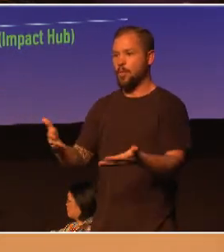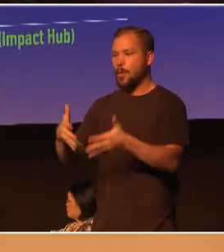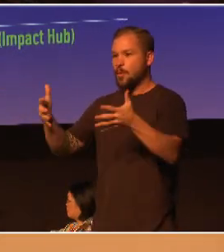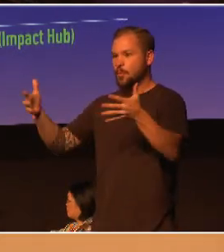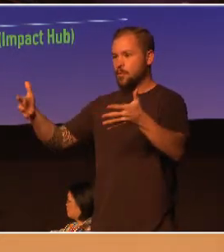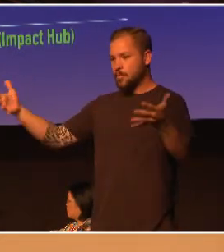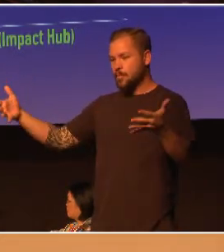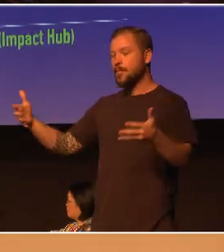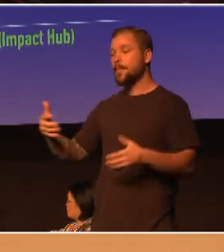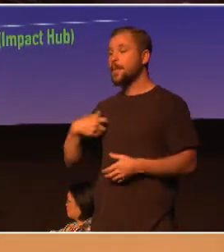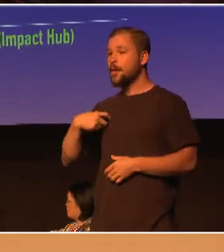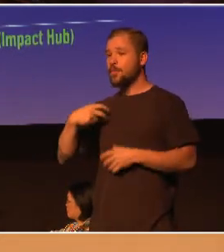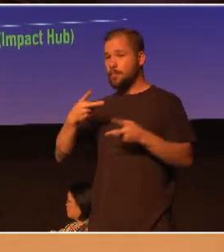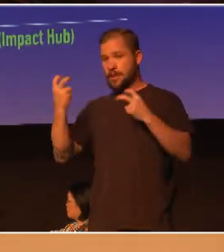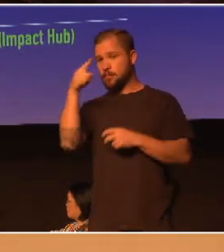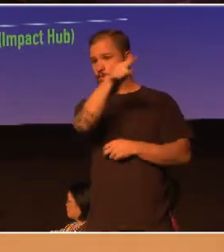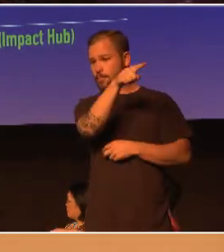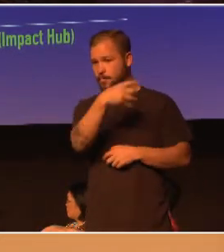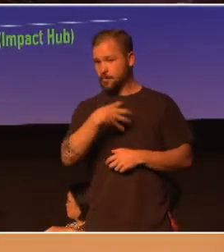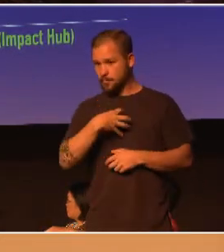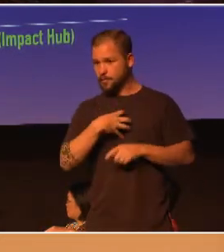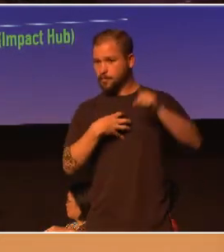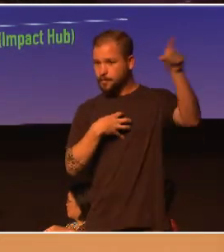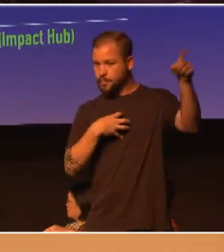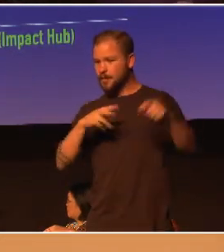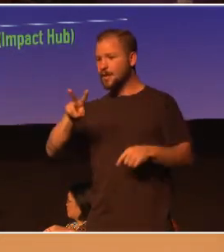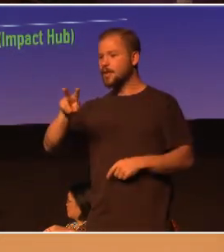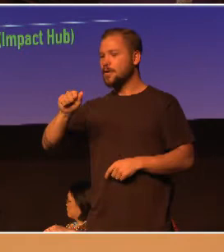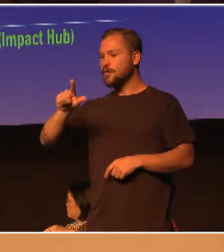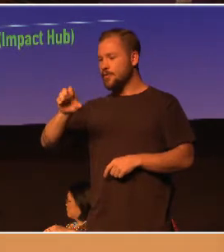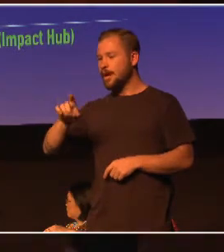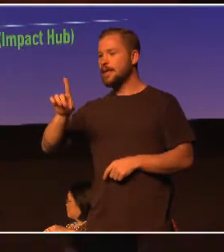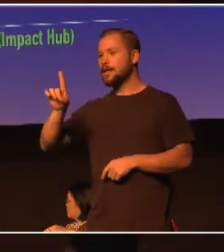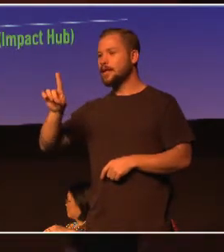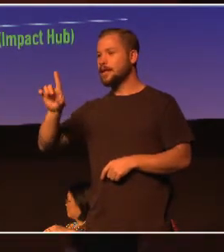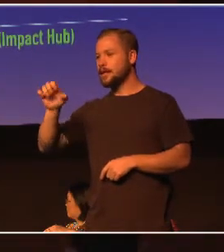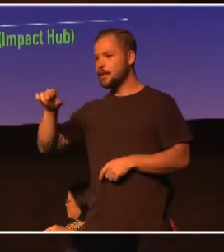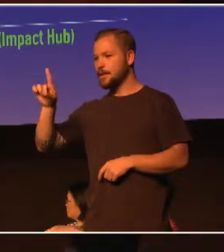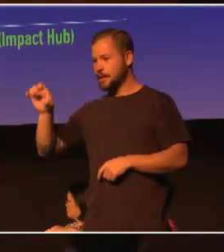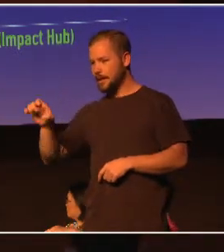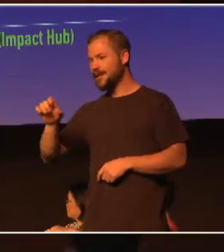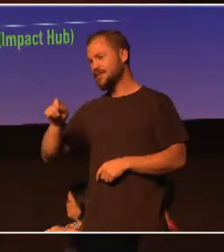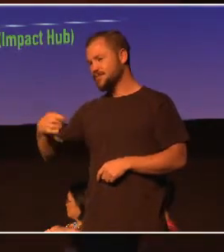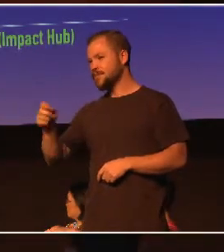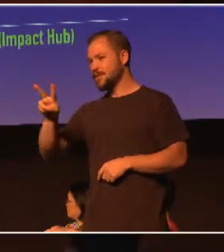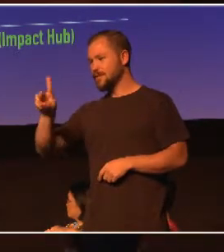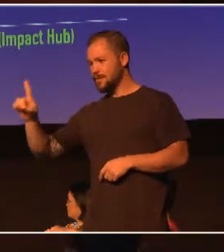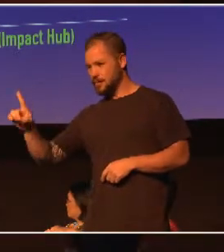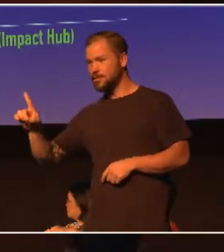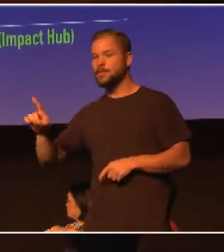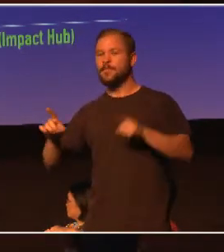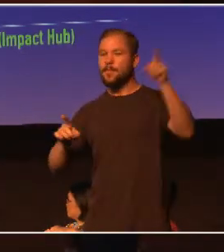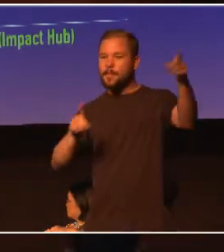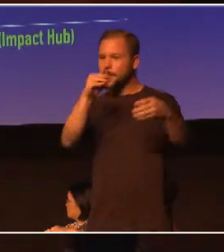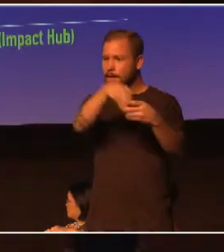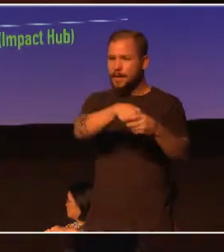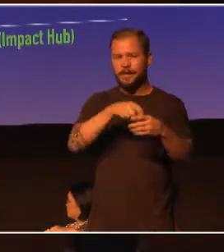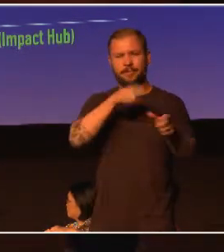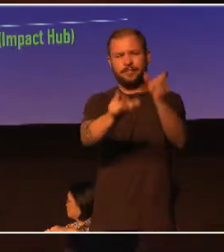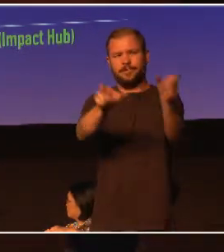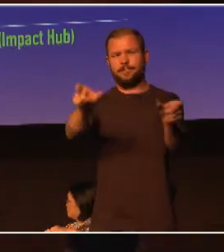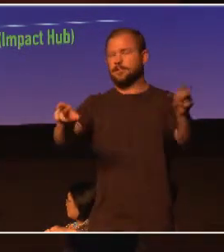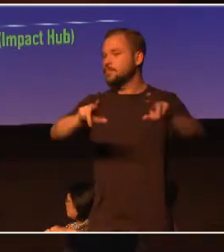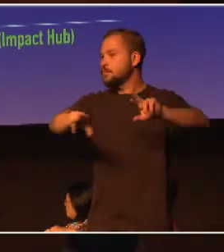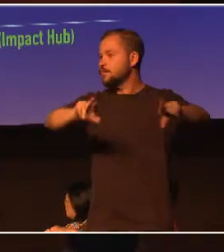Vale do Dendê, que é uma comunidade de empreendedoras, inovadores, periféricos, afrodescendentes, de perfil